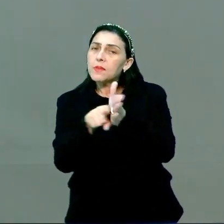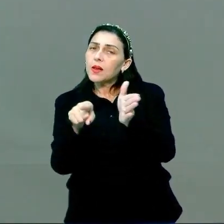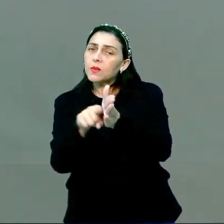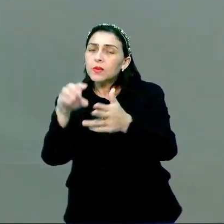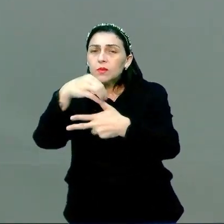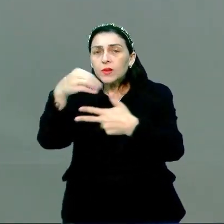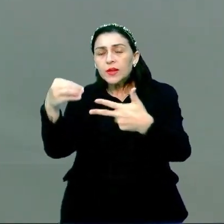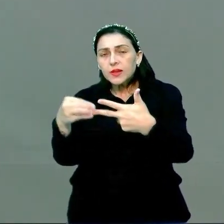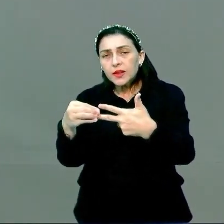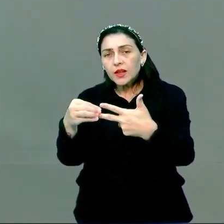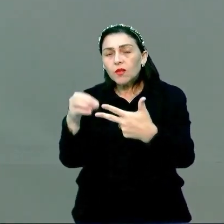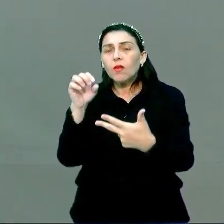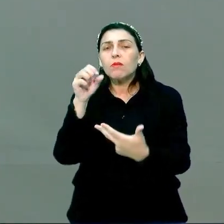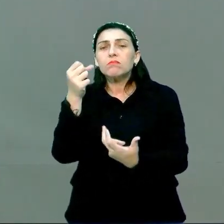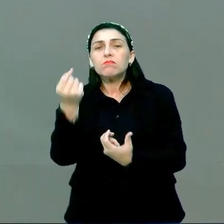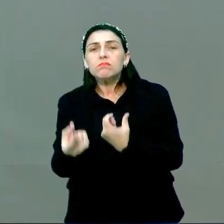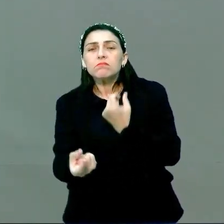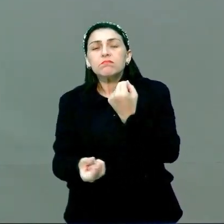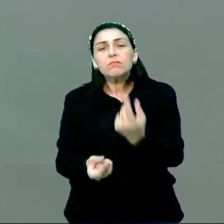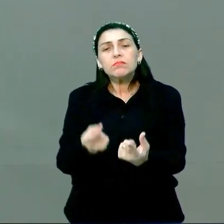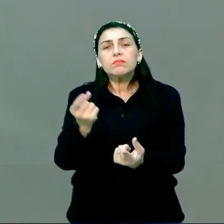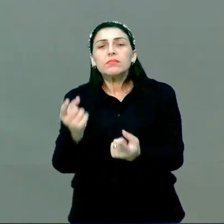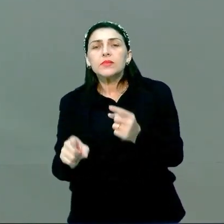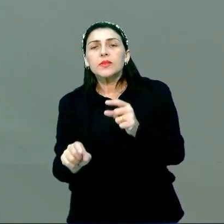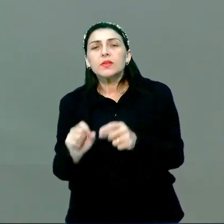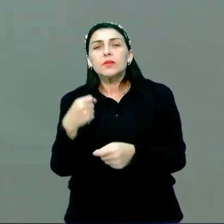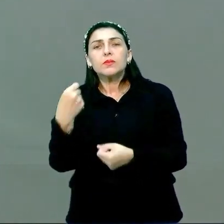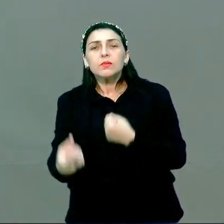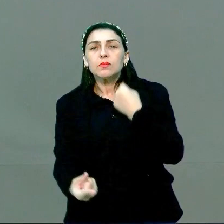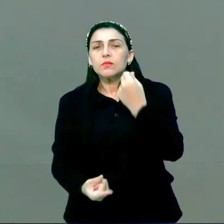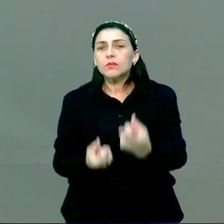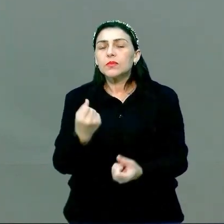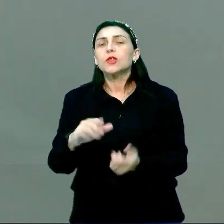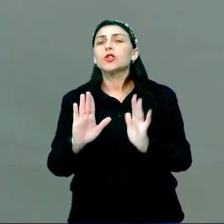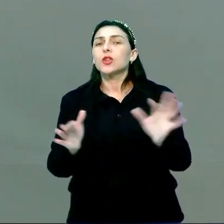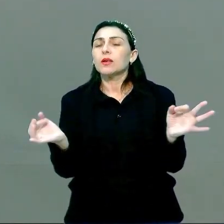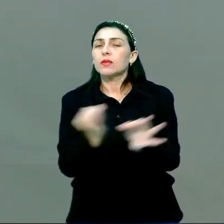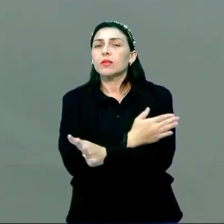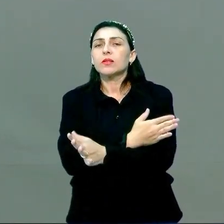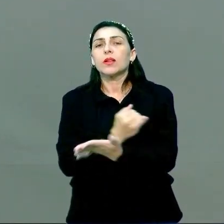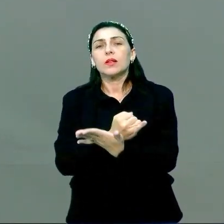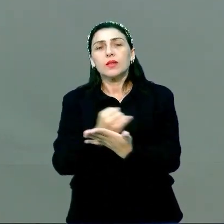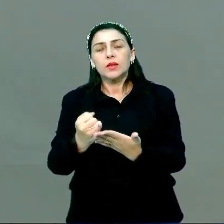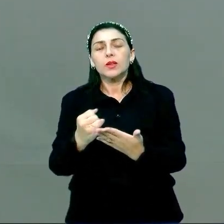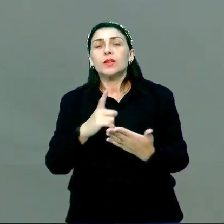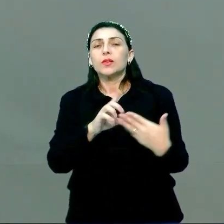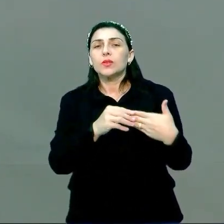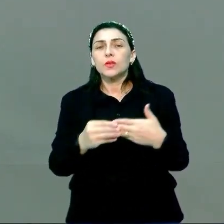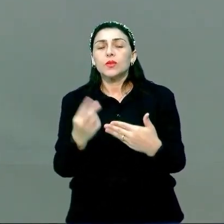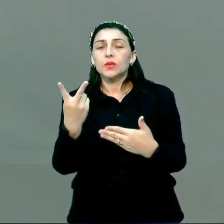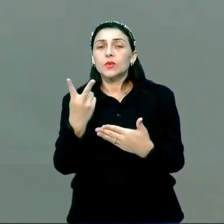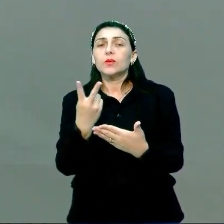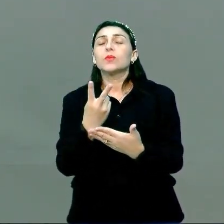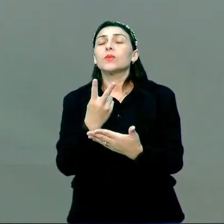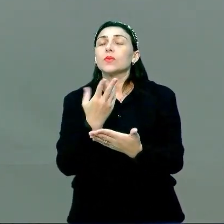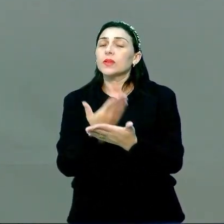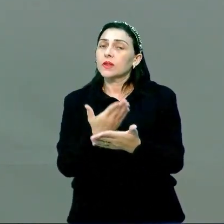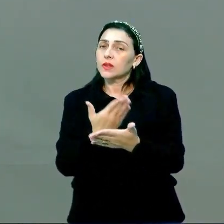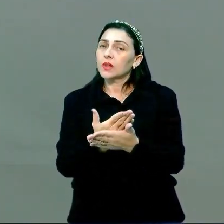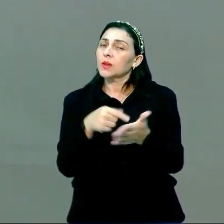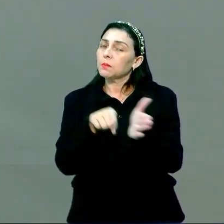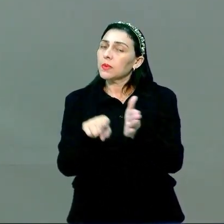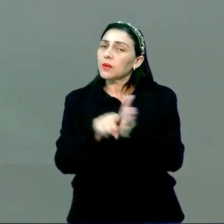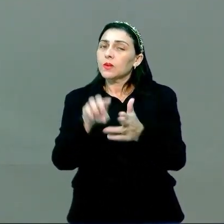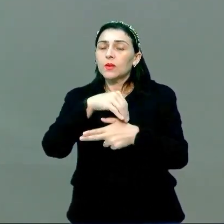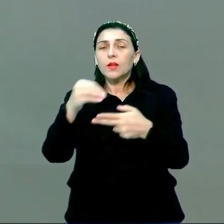questões do Enem, de vez em quando eu vou alternando. Nós terminamos a parte introdutória, então eu trouxe 2 aulas de questões do Enem, e